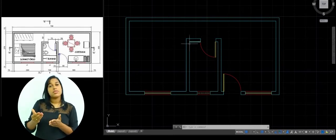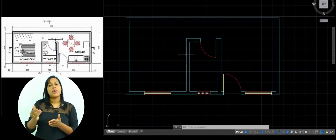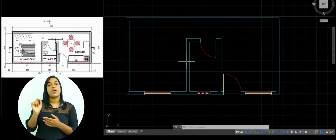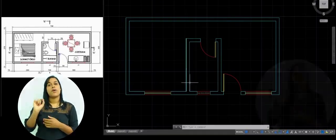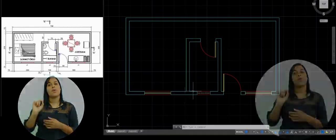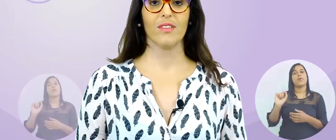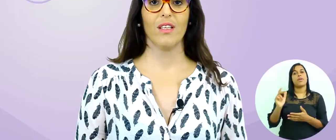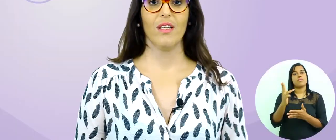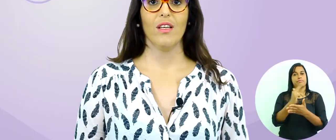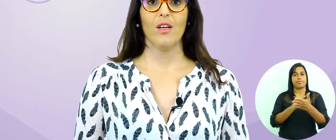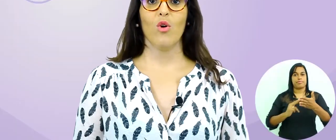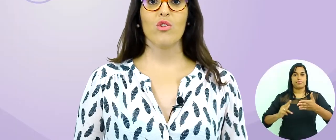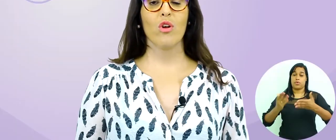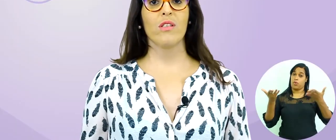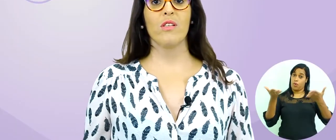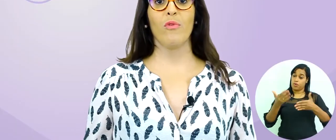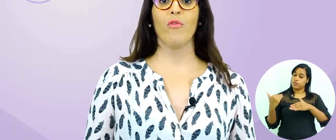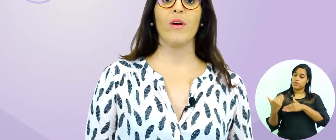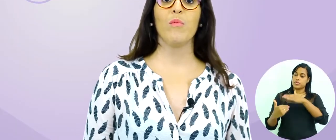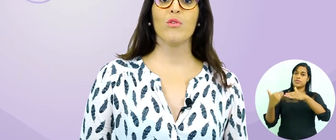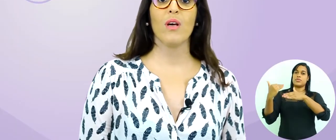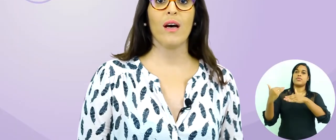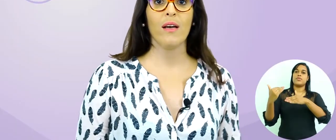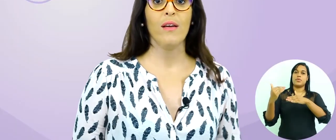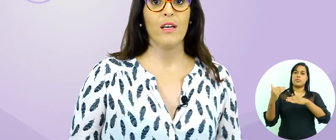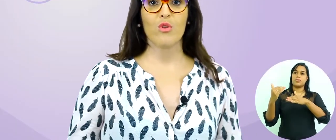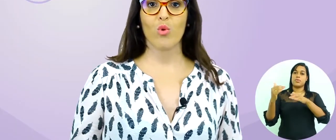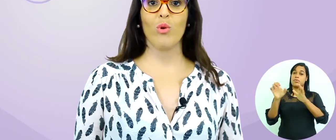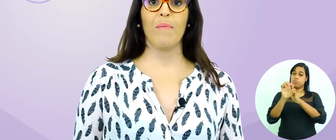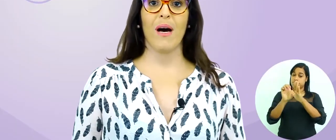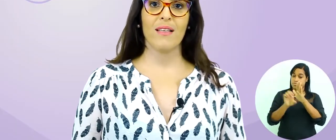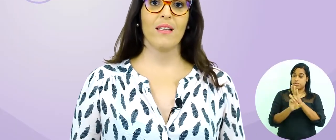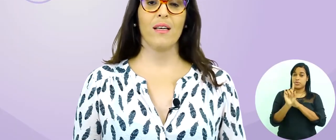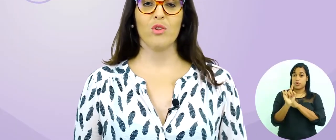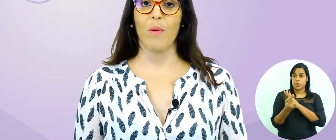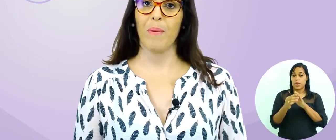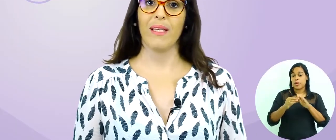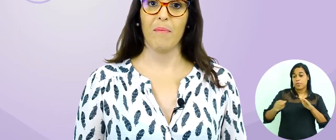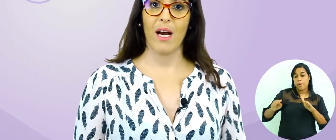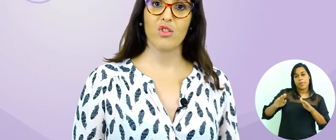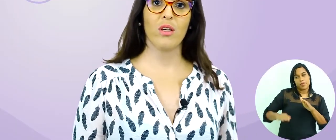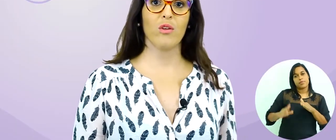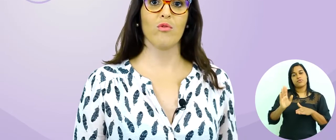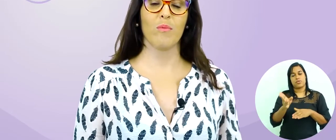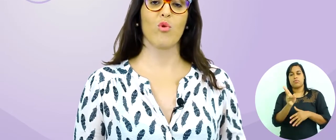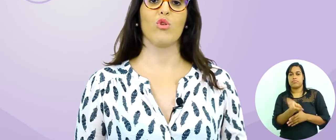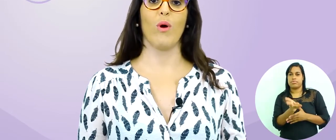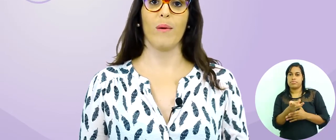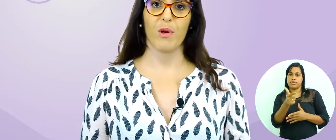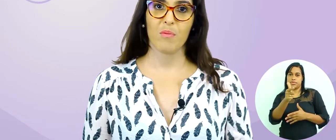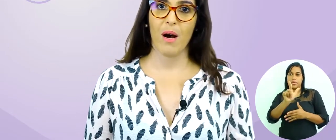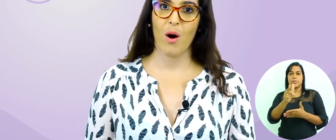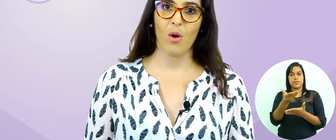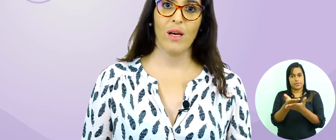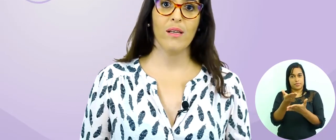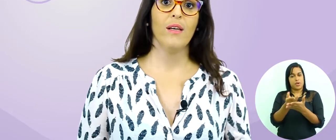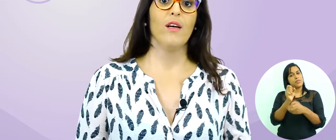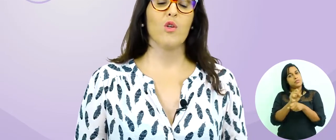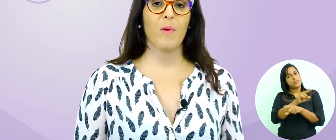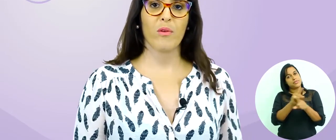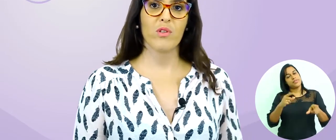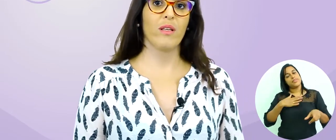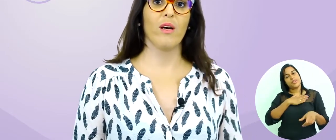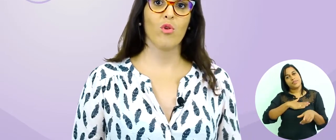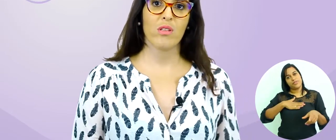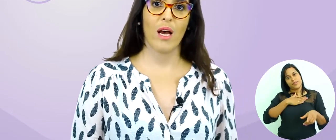dela. Hoje nós desenvolvemos a estrutura básica de uma planta baixa, que nós vamos continuar na próxima aula.